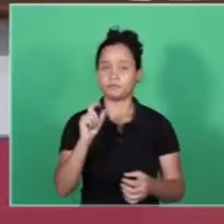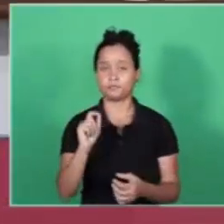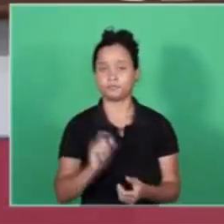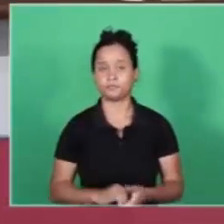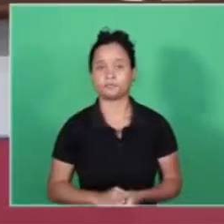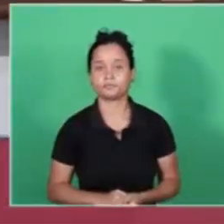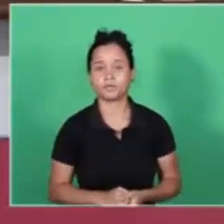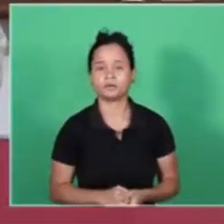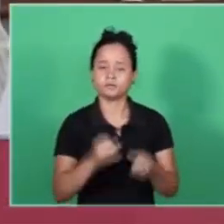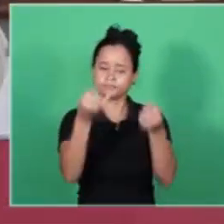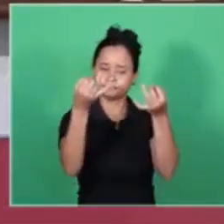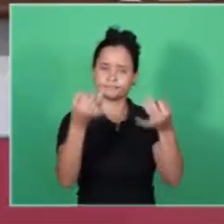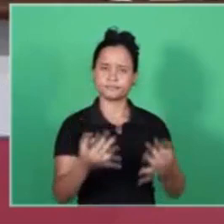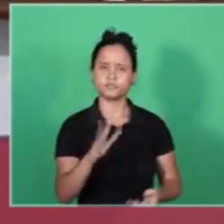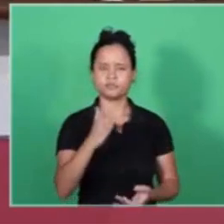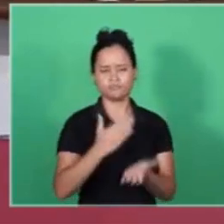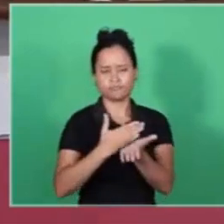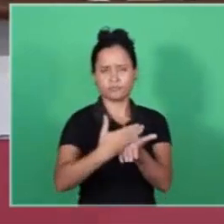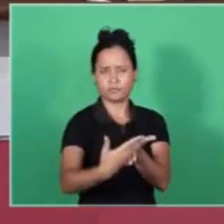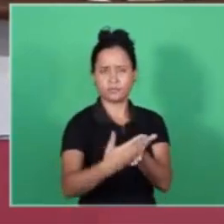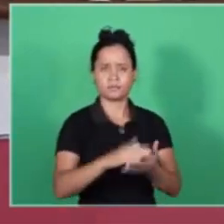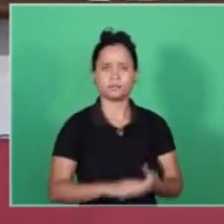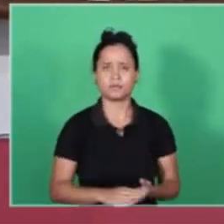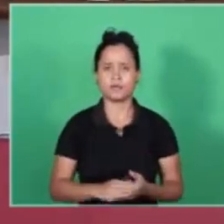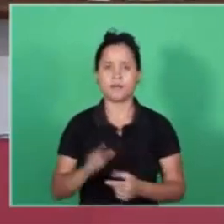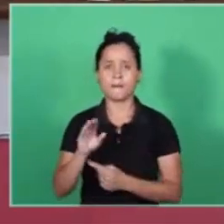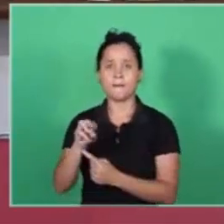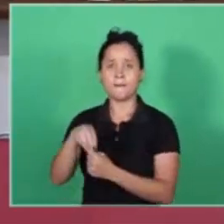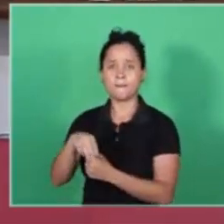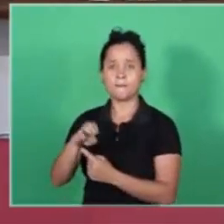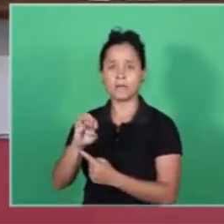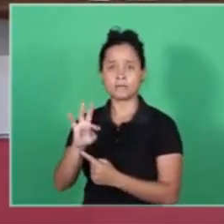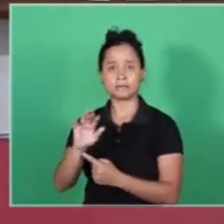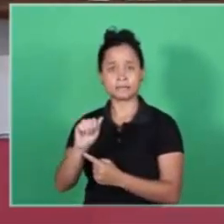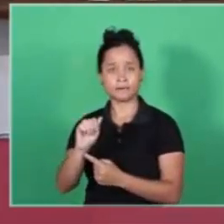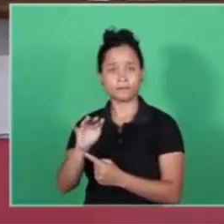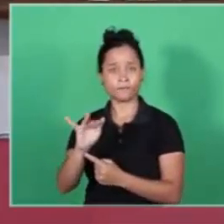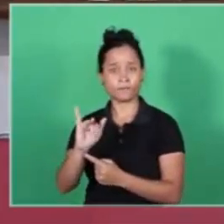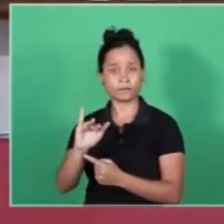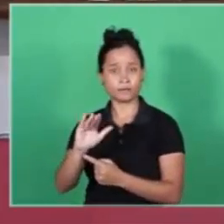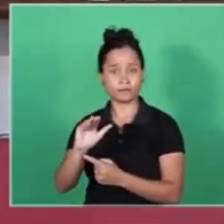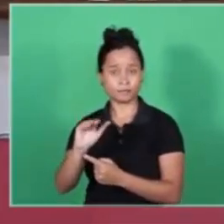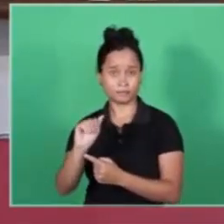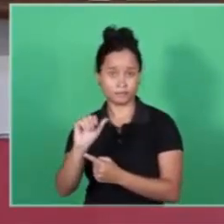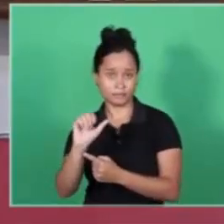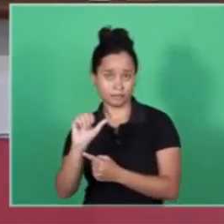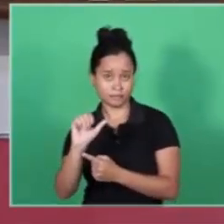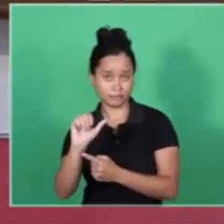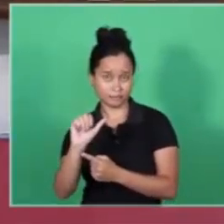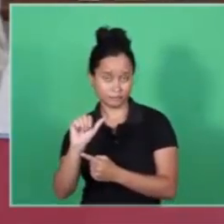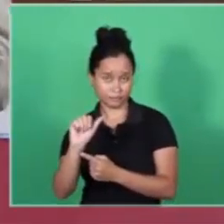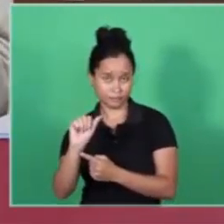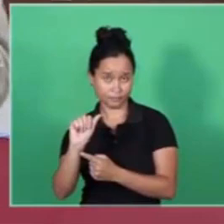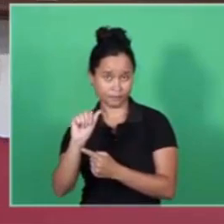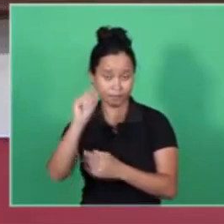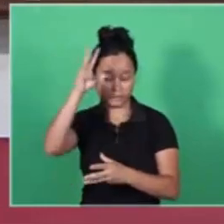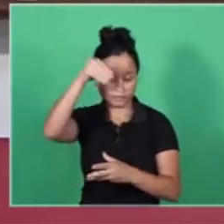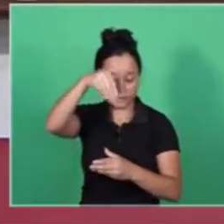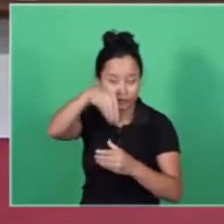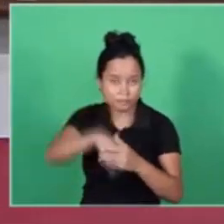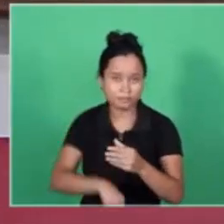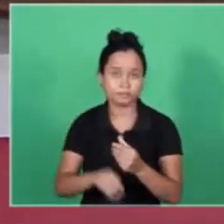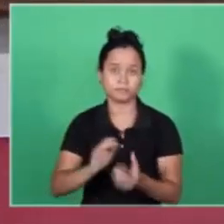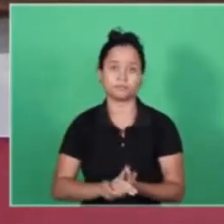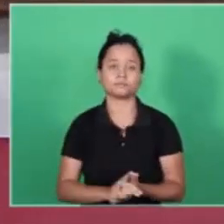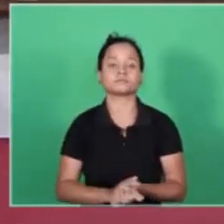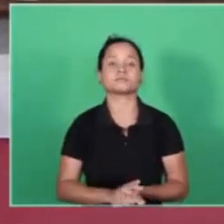aquilo que eu já disse no começo, que metafísica, ele está totalmente dentro da metafísica. Hume,